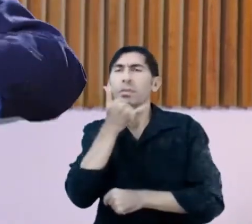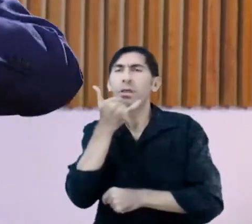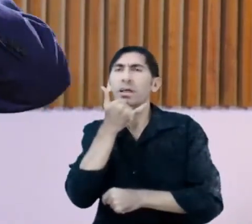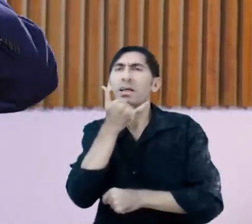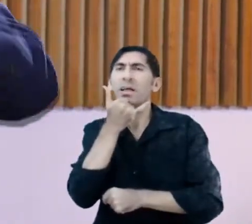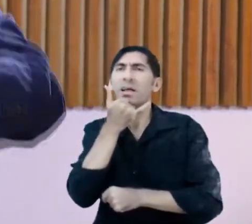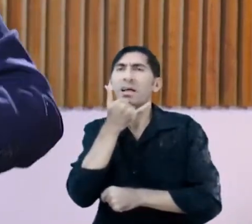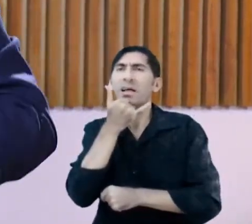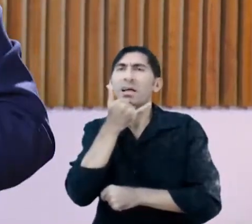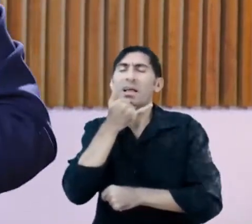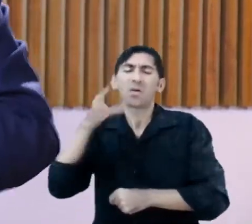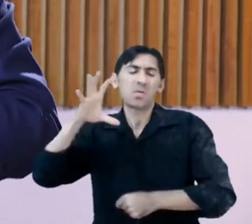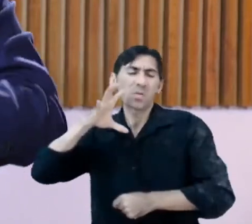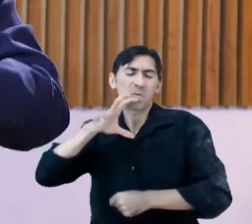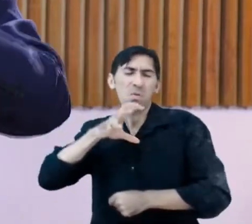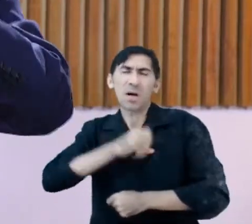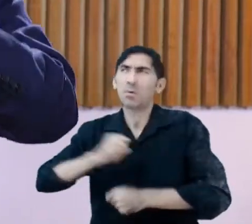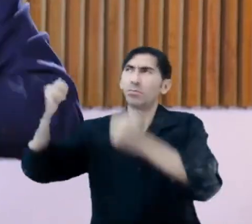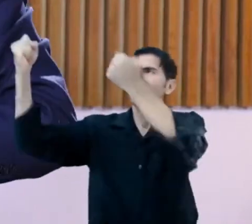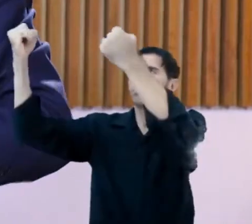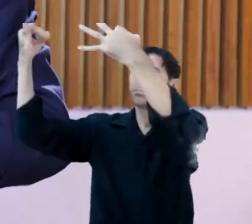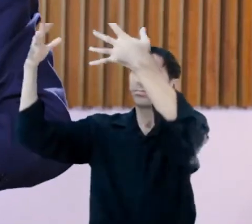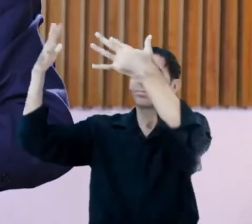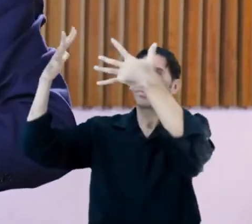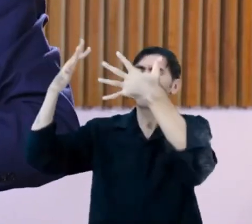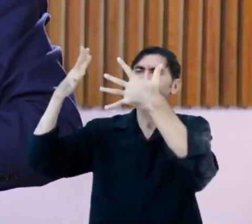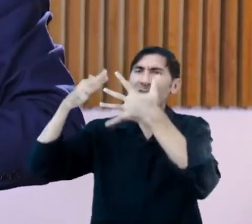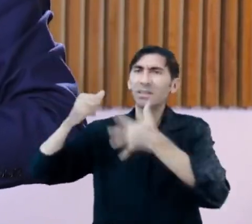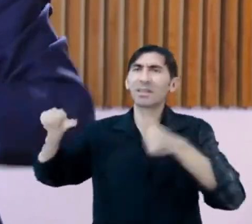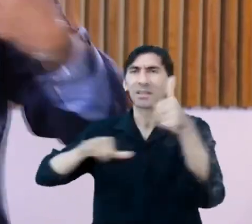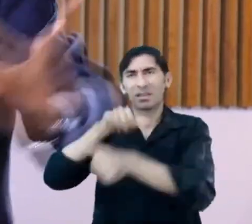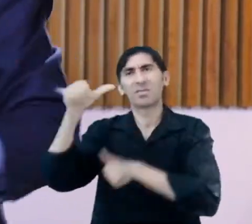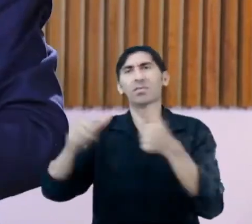de amor redentor que transforma